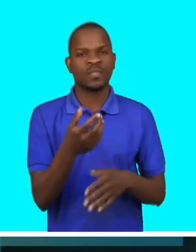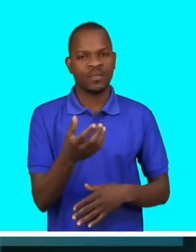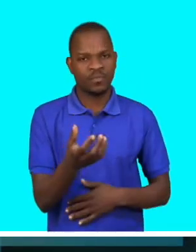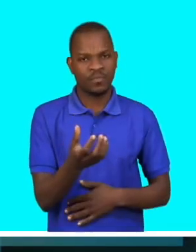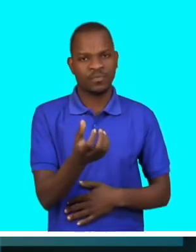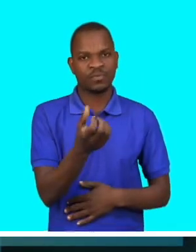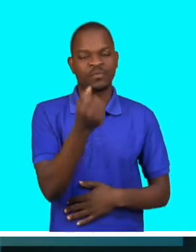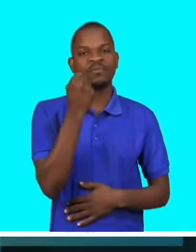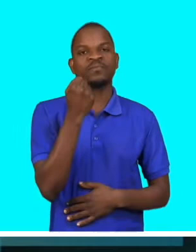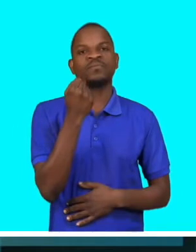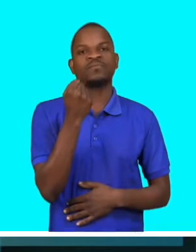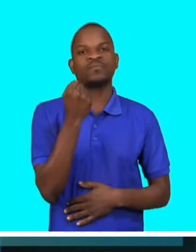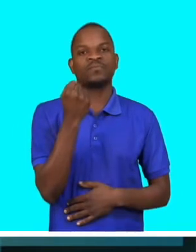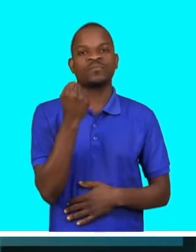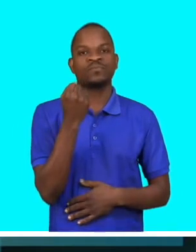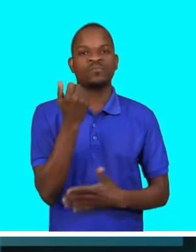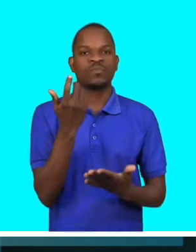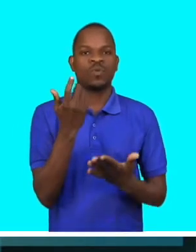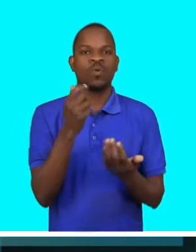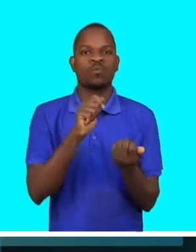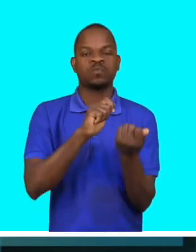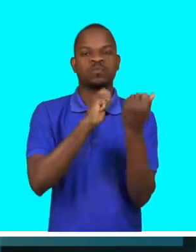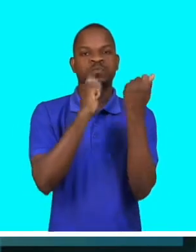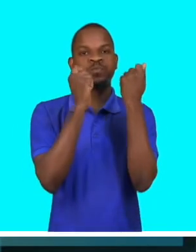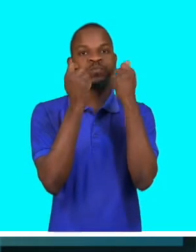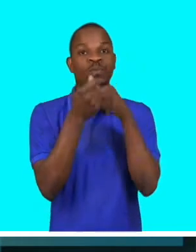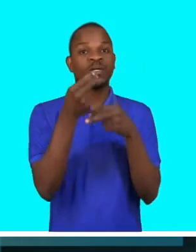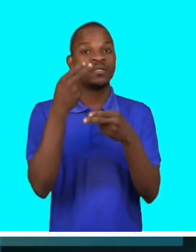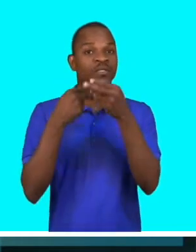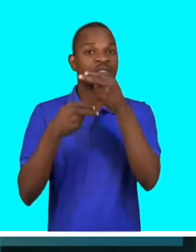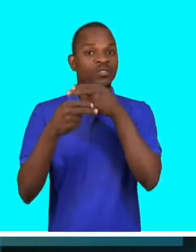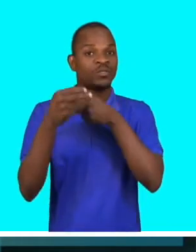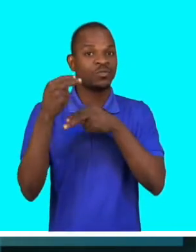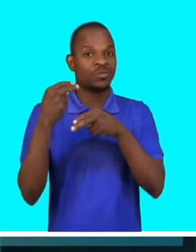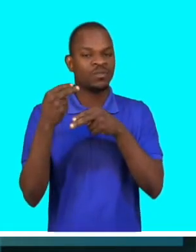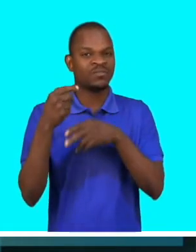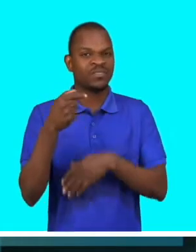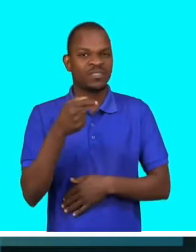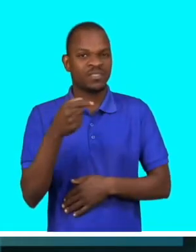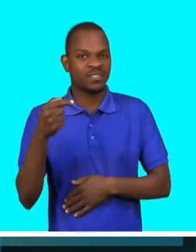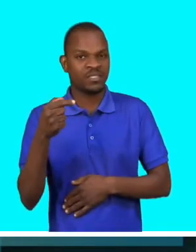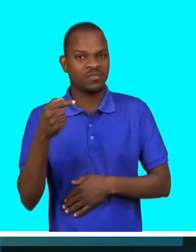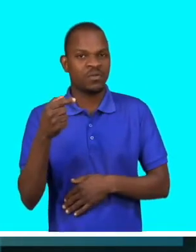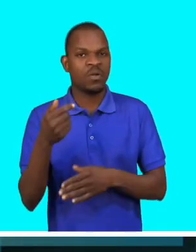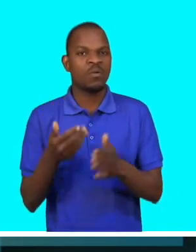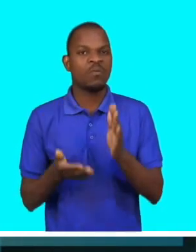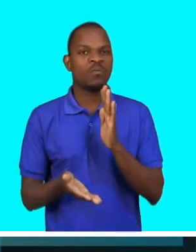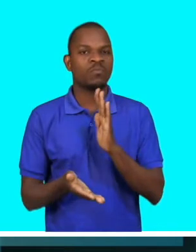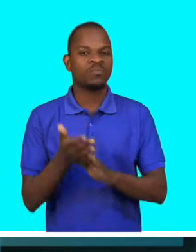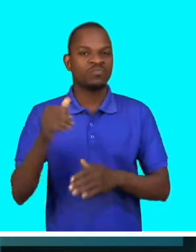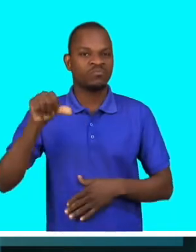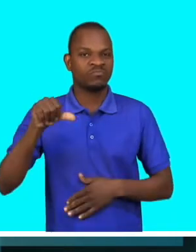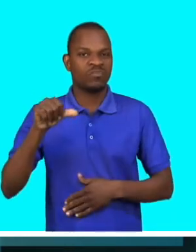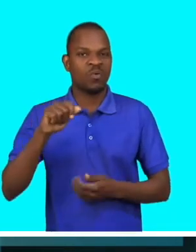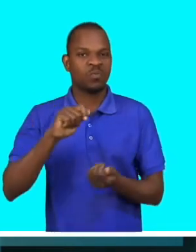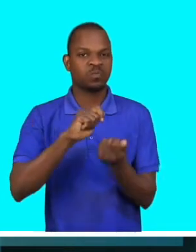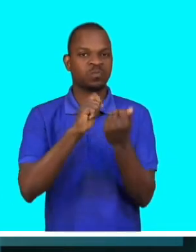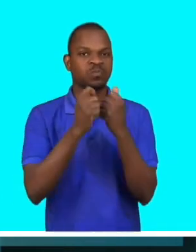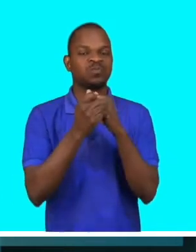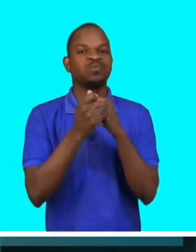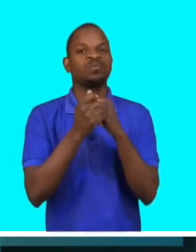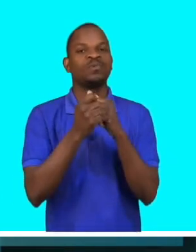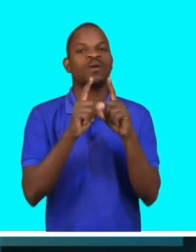virar a história de uma história negativa, uma história que começou mal e que ela